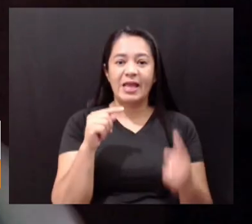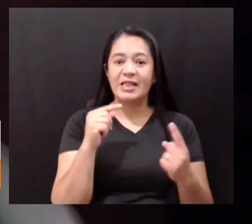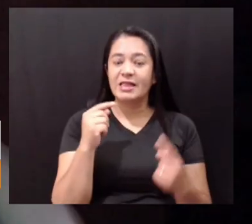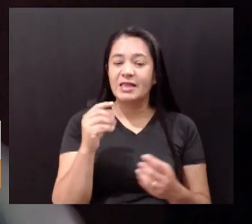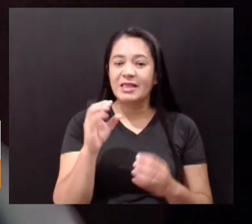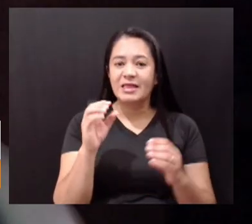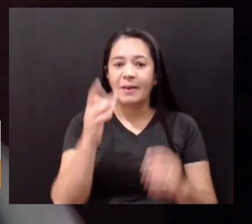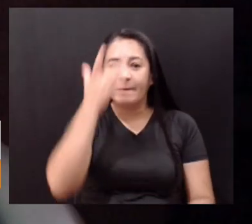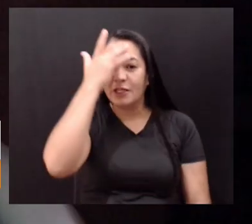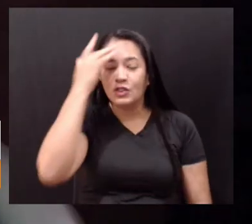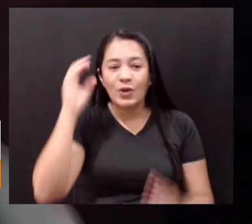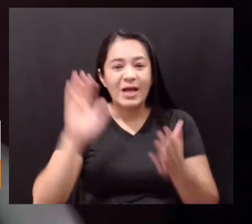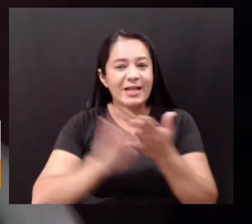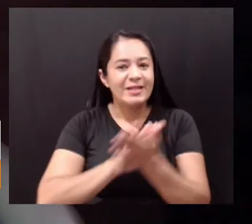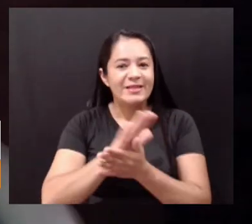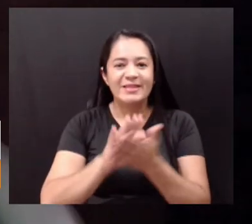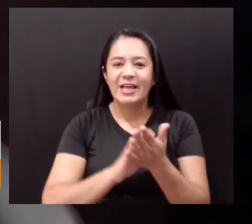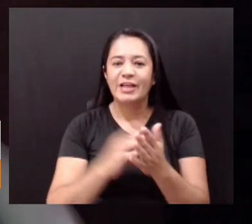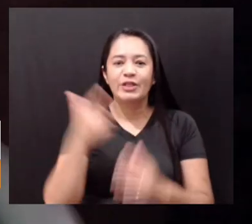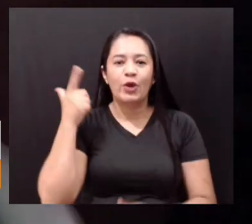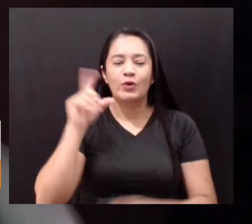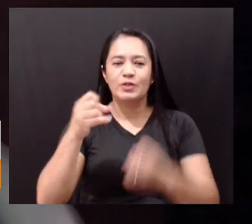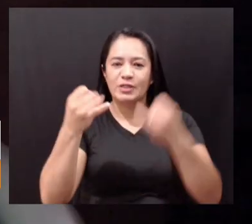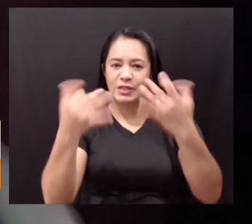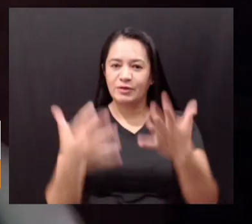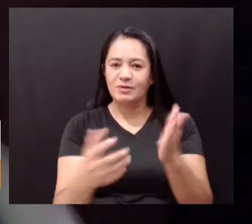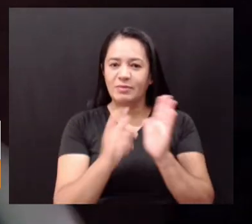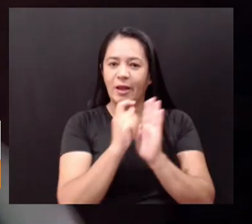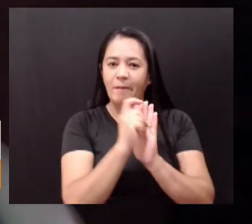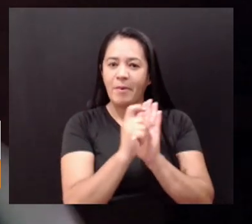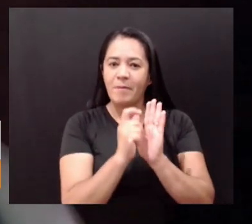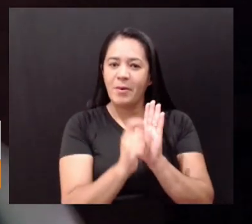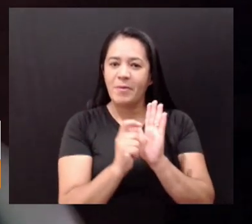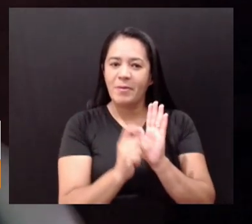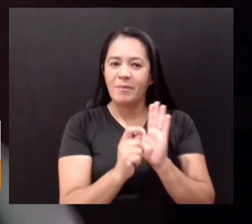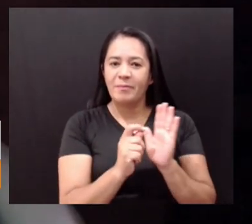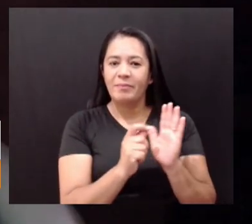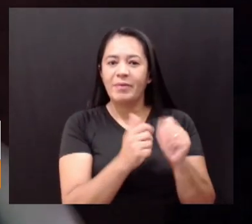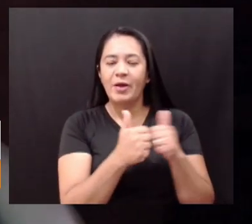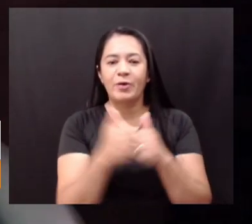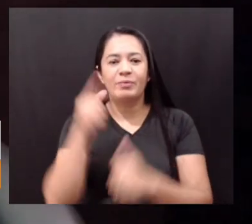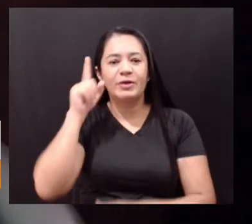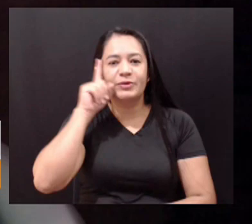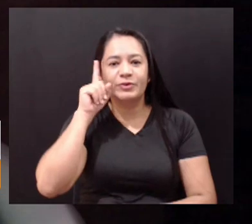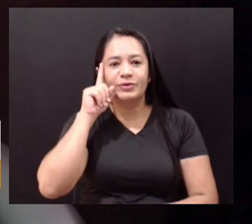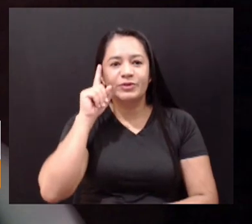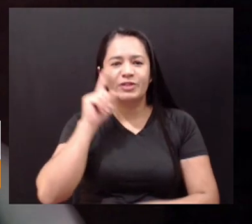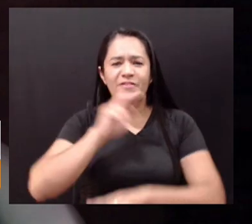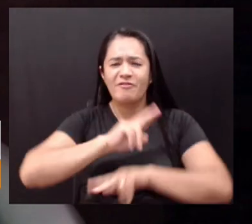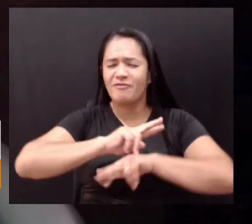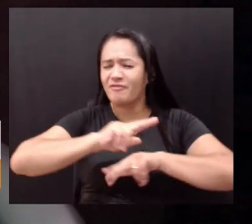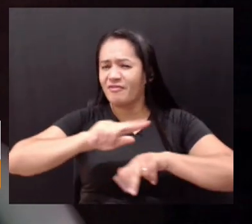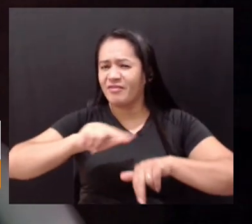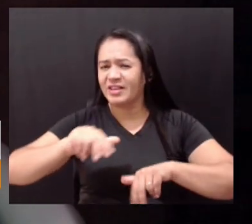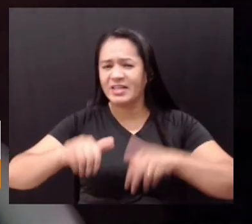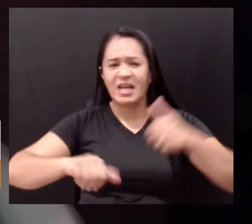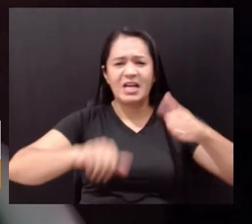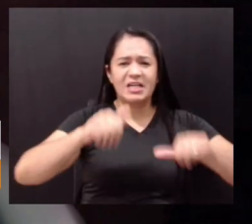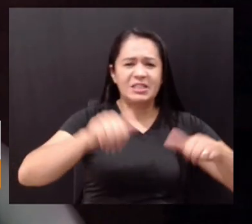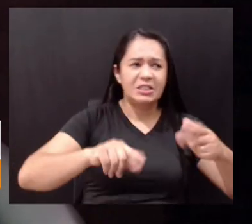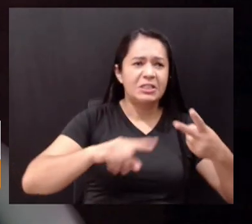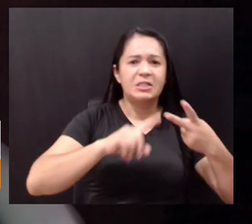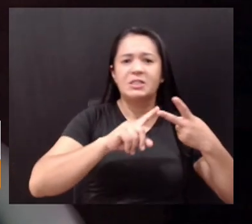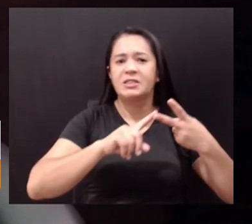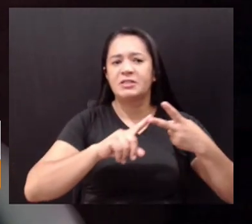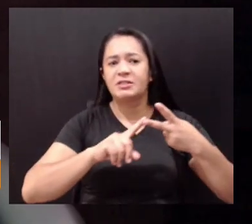algum indicador de acompanhamento que ela teria para acompanhar no dia a dia. E das mais diversas vagas, vagas de analista, vaga de líder,